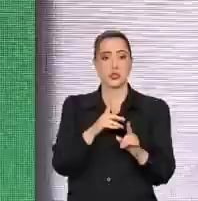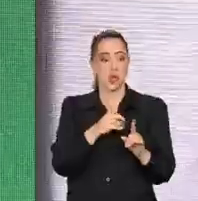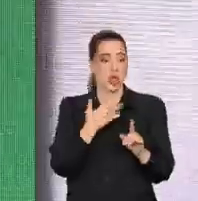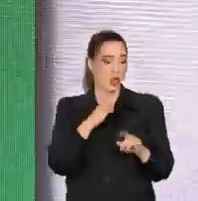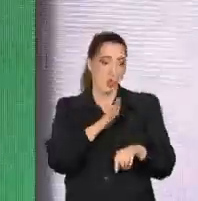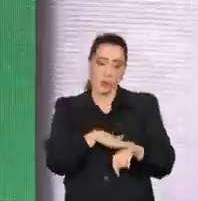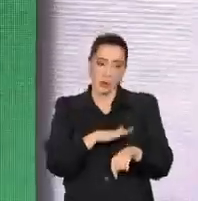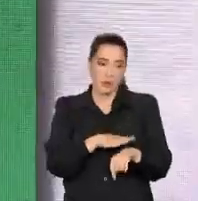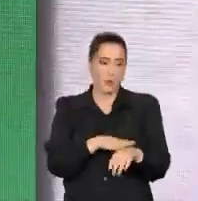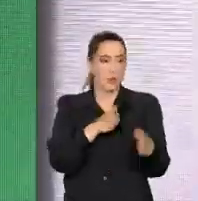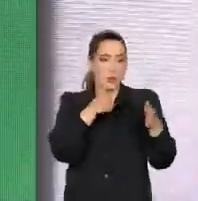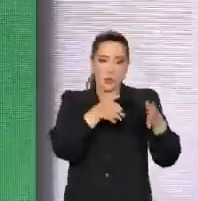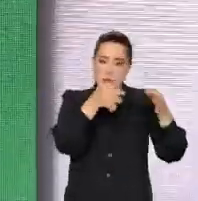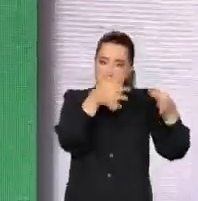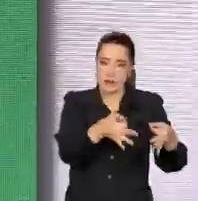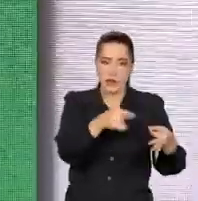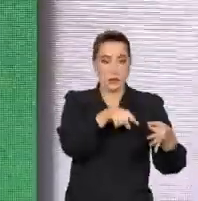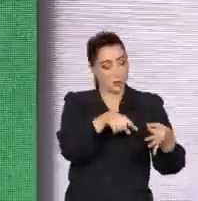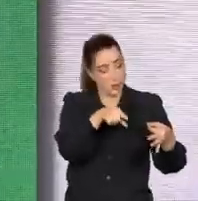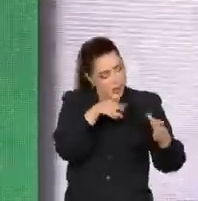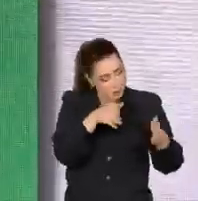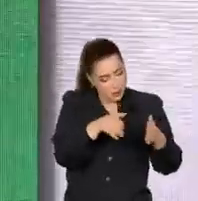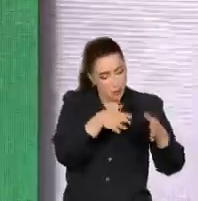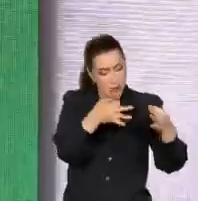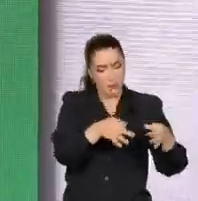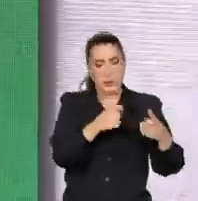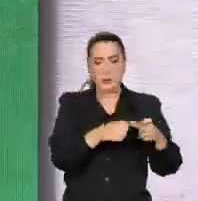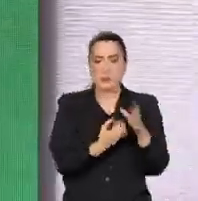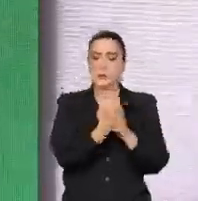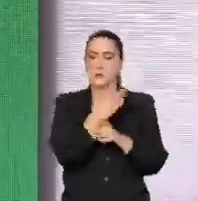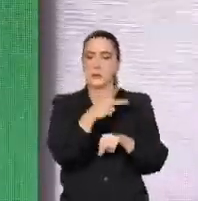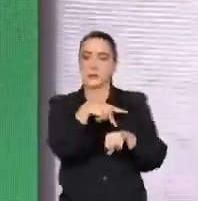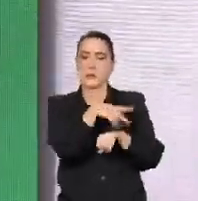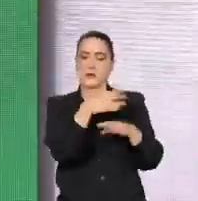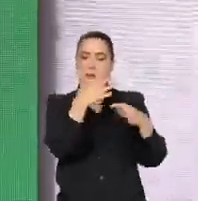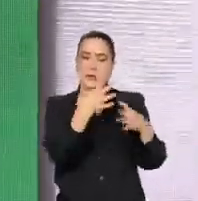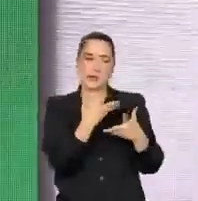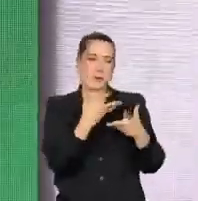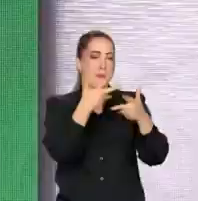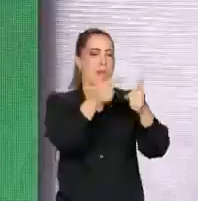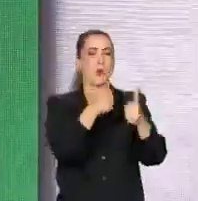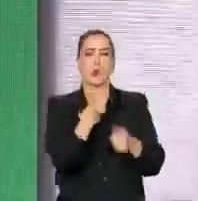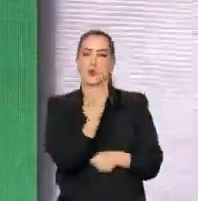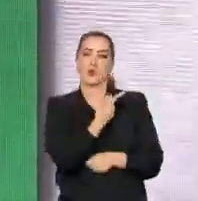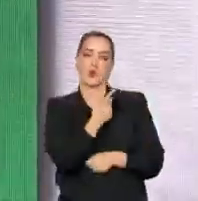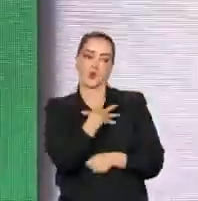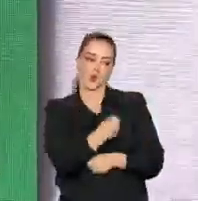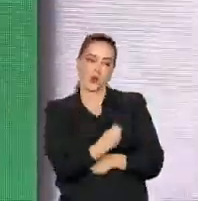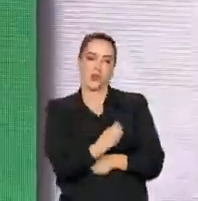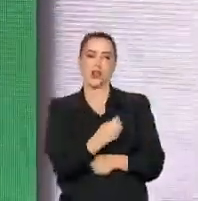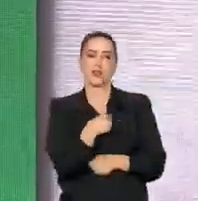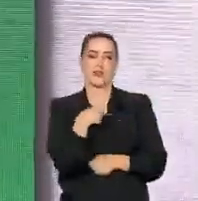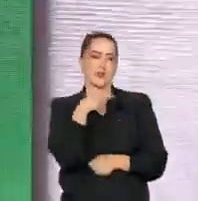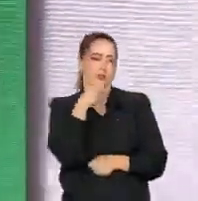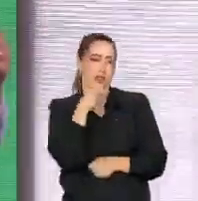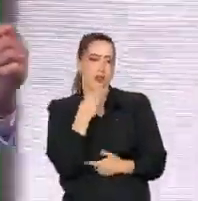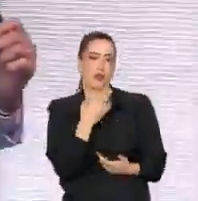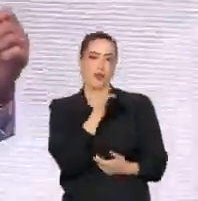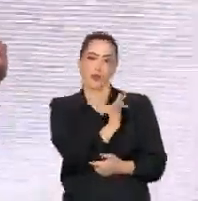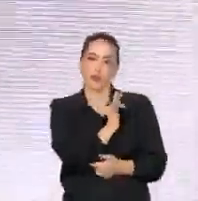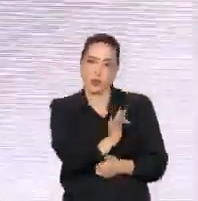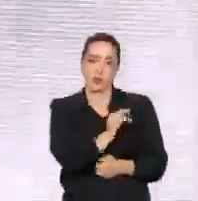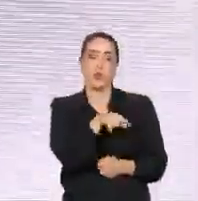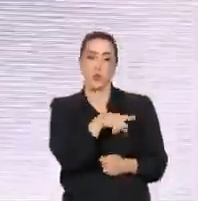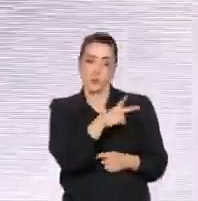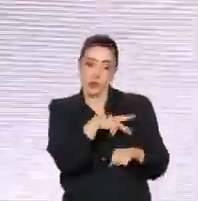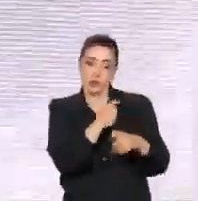é garantir que a gente possa construir um país melhor para os nossos filhos, para os nossos netos, e não há outro caminho a